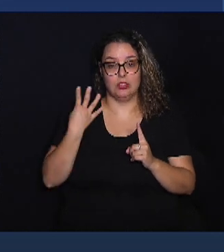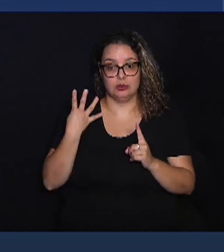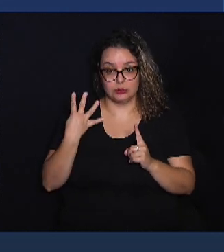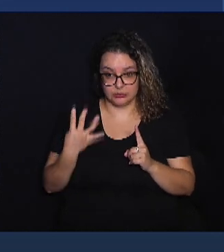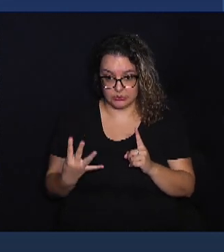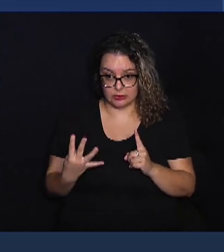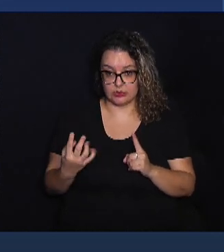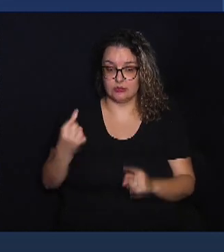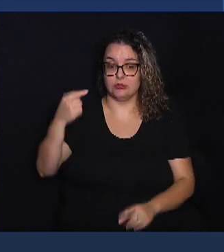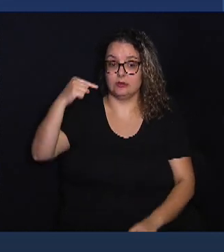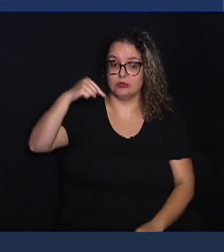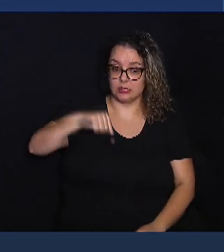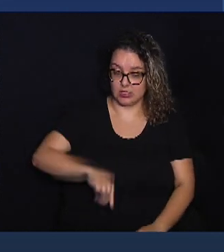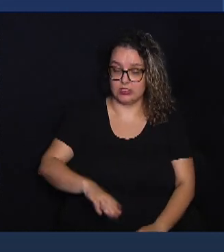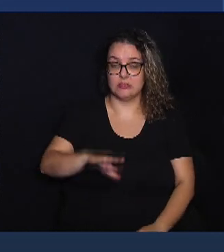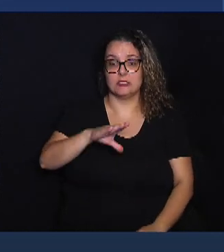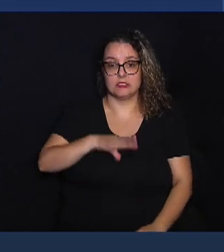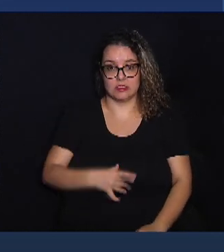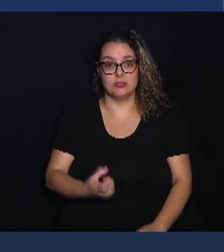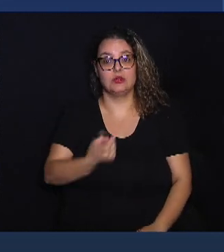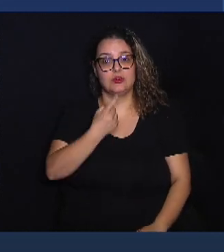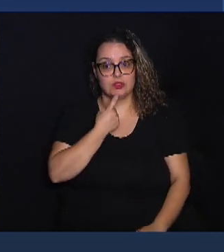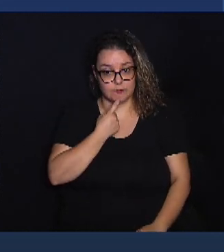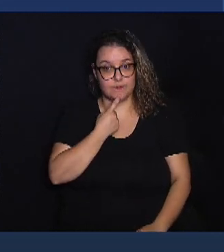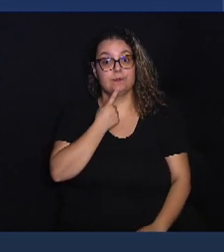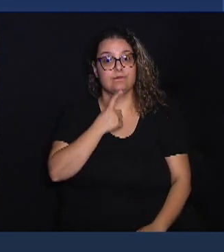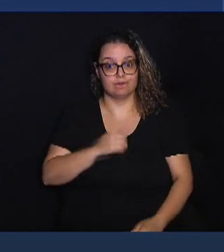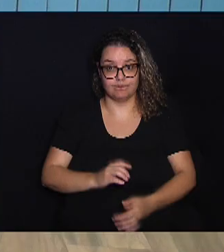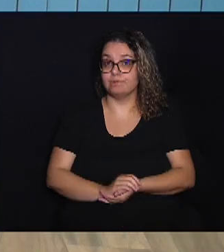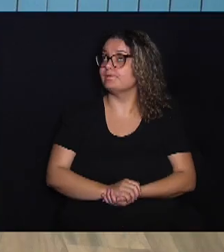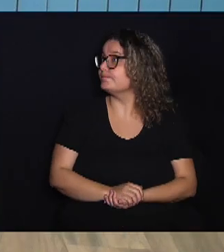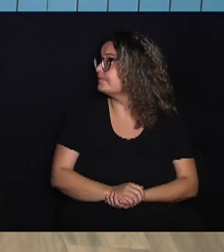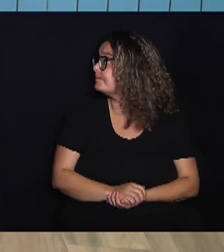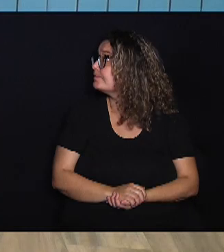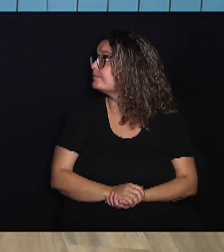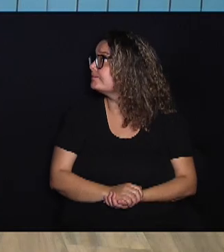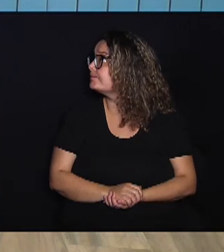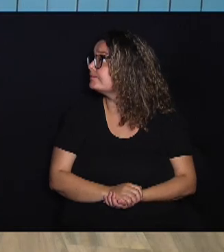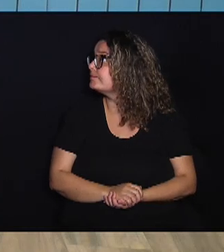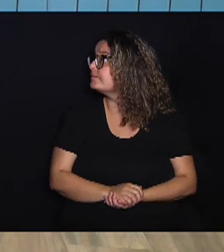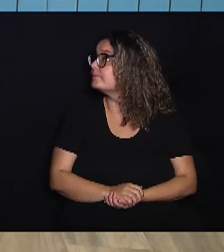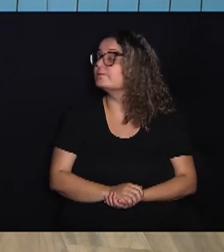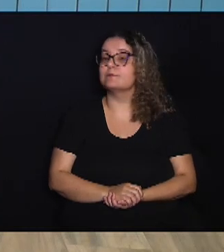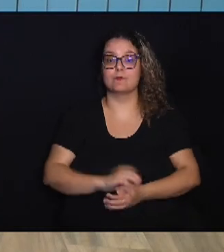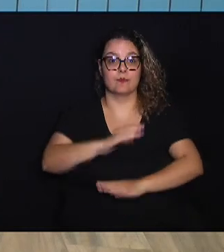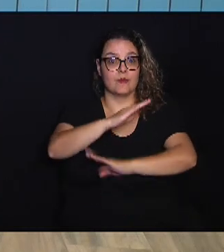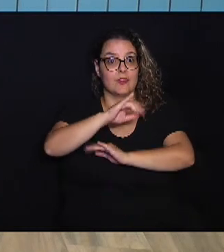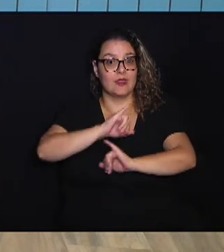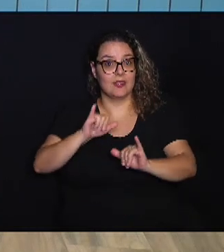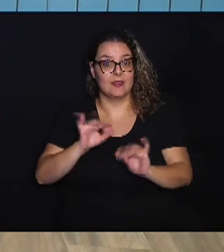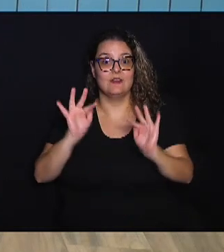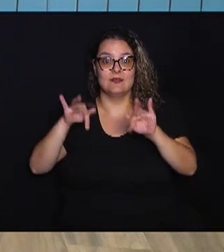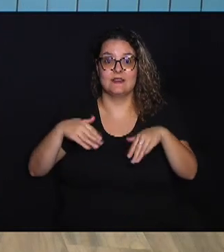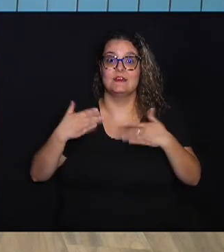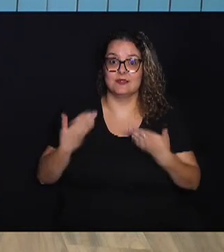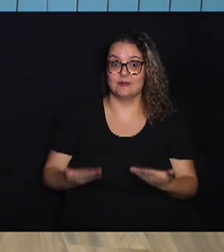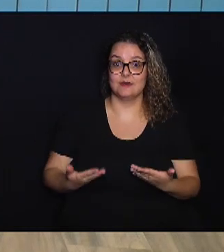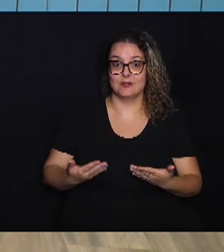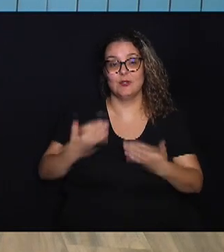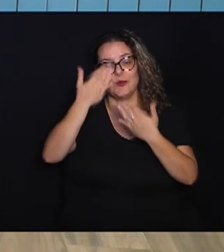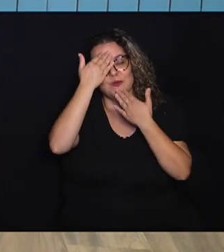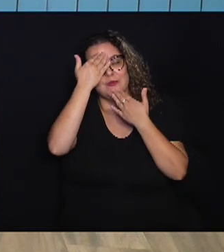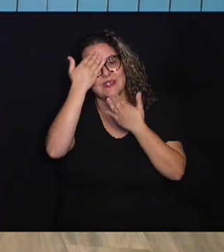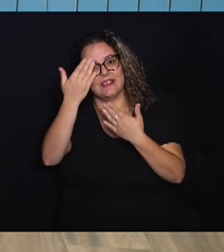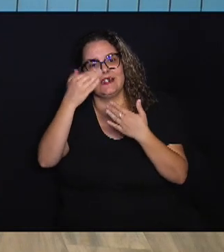chegar aos 34 graus aqui na cidade de Campinas. O Jornal Câmara Notícia fica por aqui.